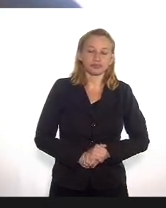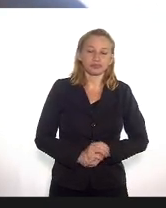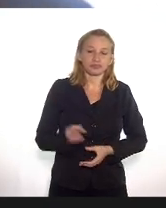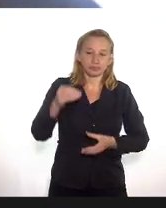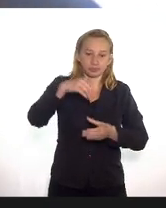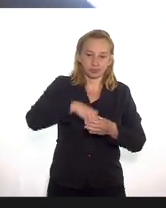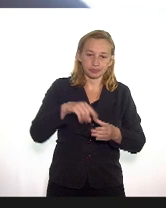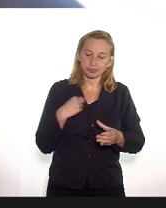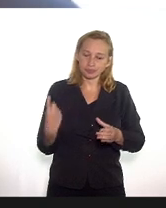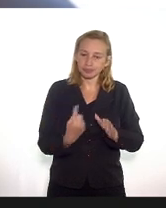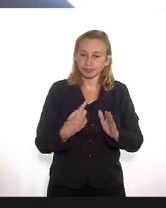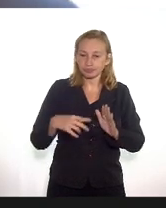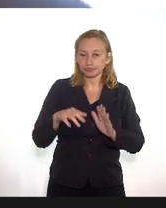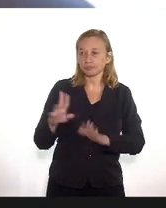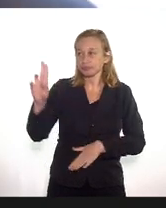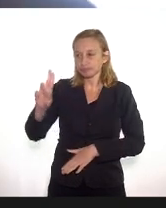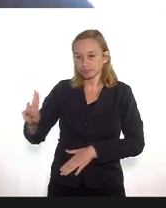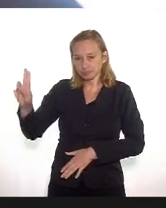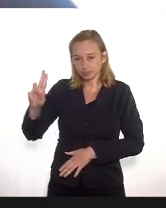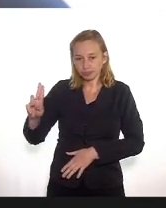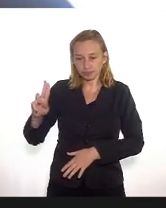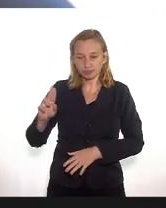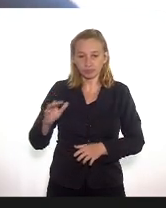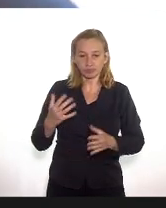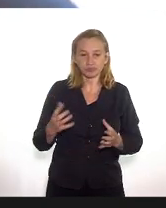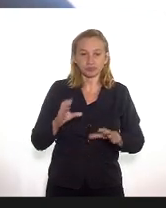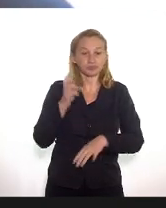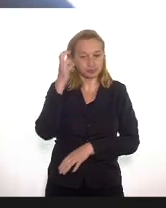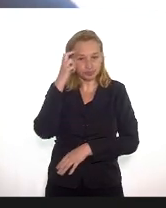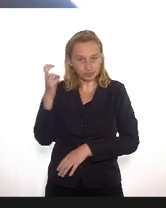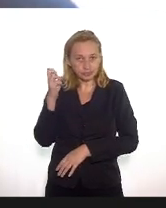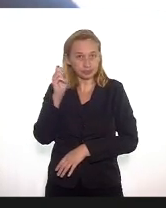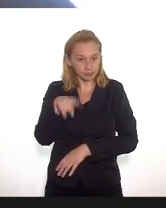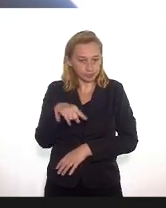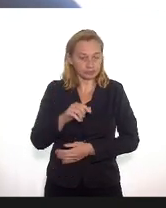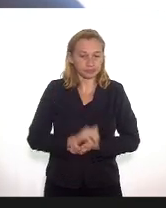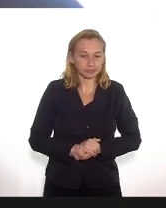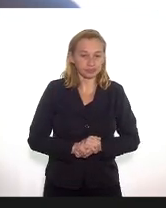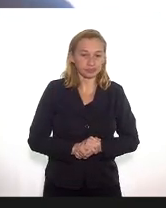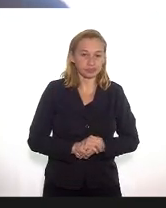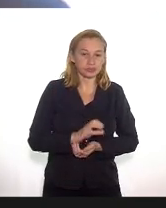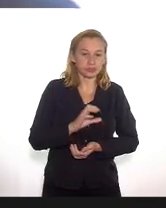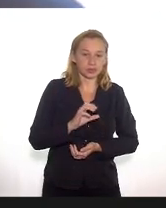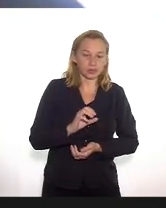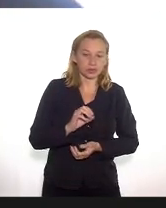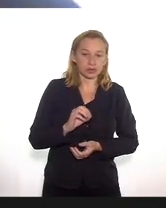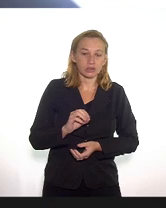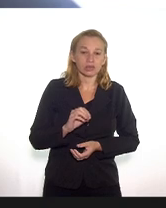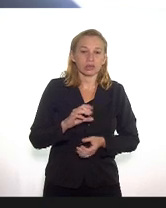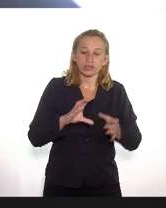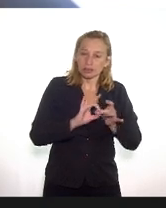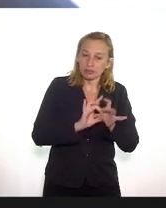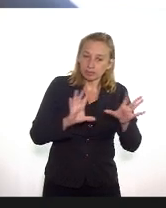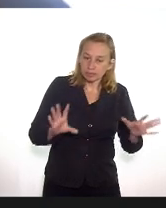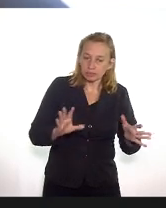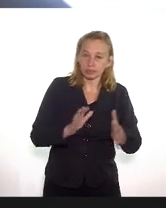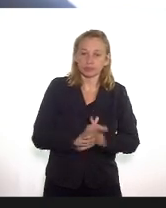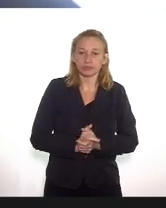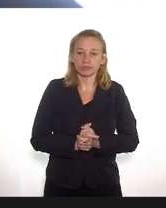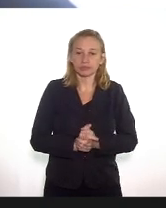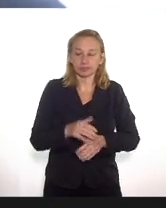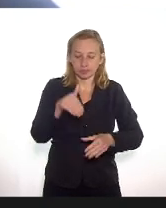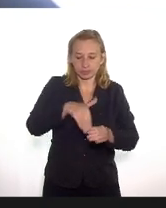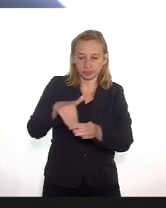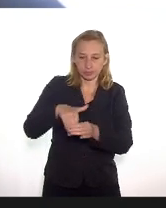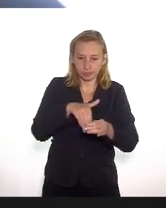dentro das nossas universidades essa cultura, né, colegiada, democrática, com a